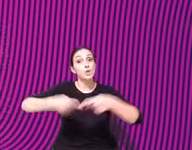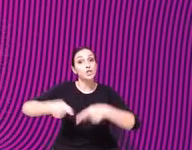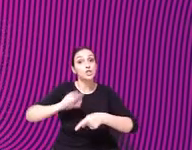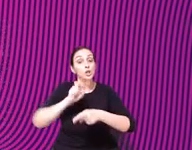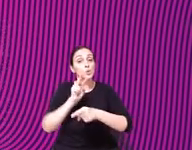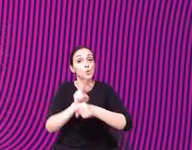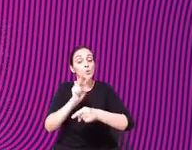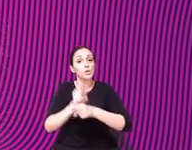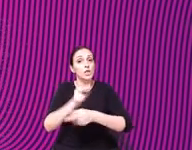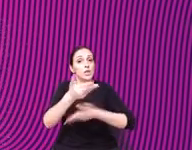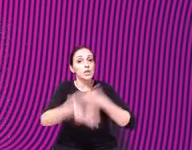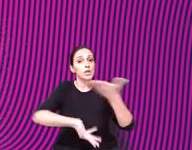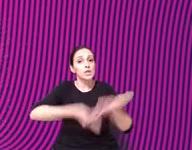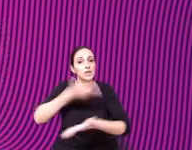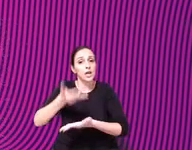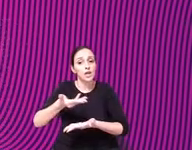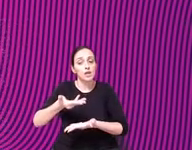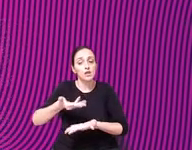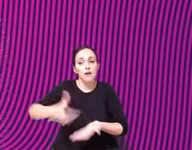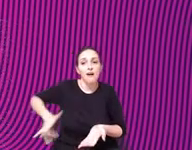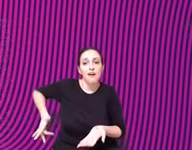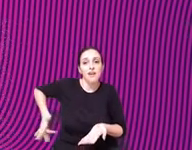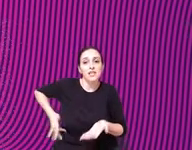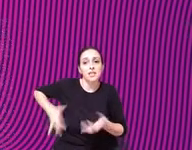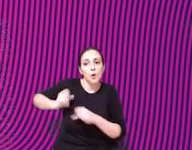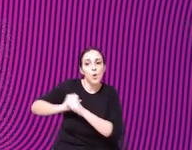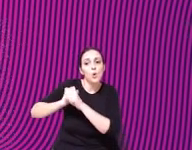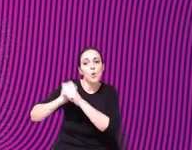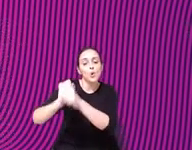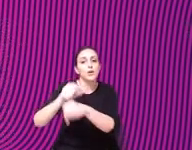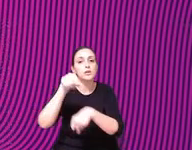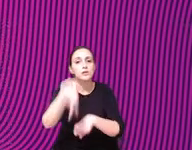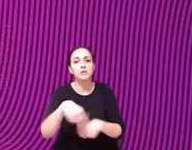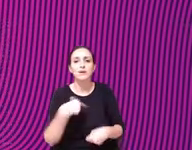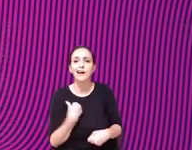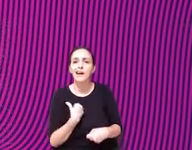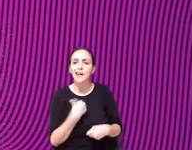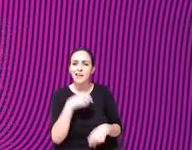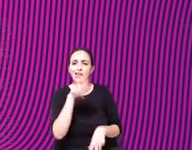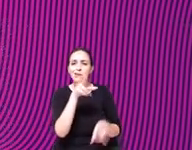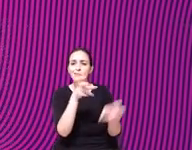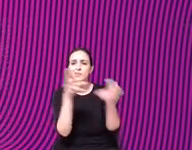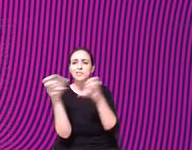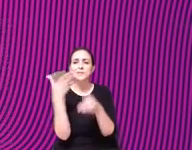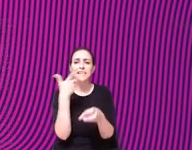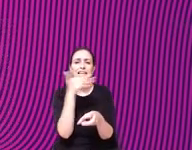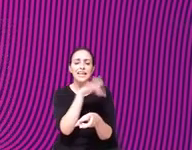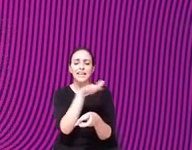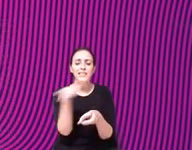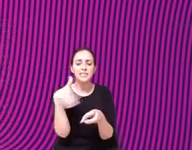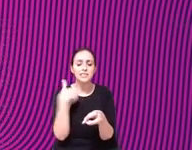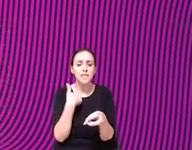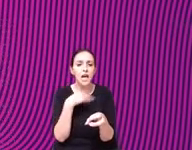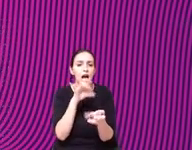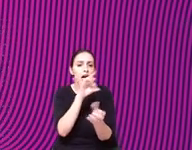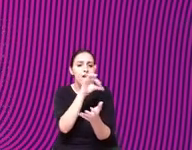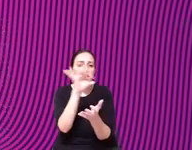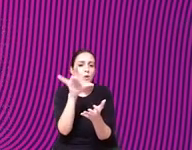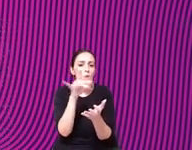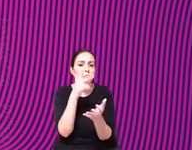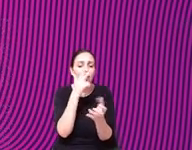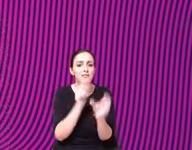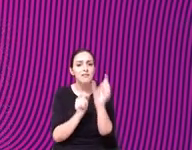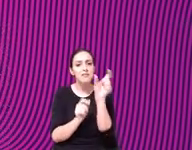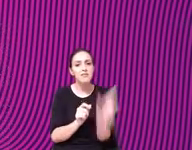crônico? Eu vejo na pediatria, que é o que eu mexo, né? Cada um cuida de um pedacinho do paciente. Isso traz